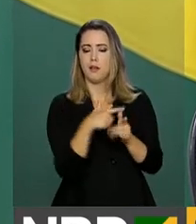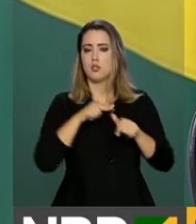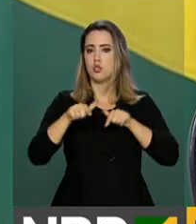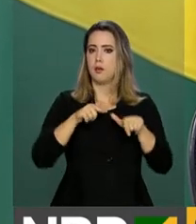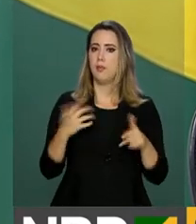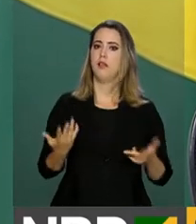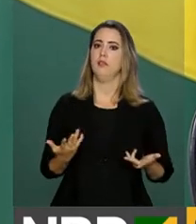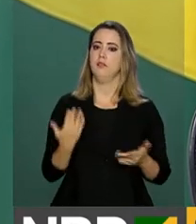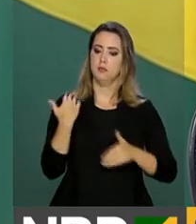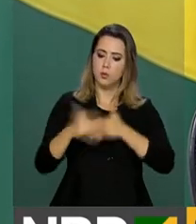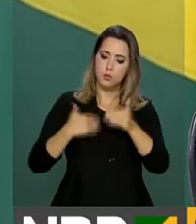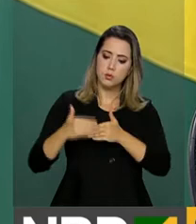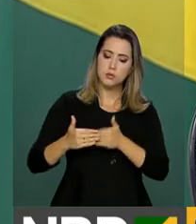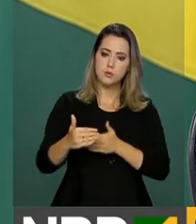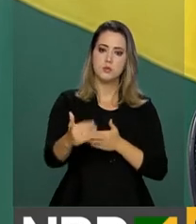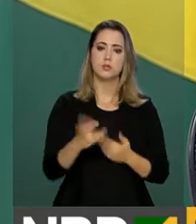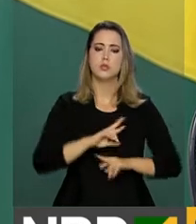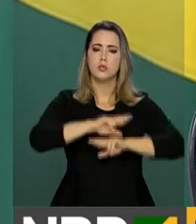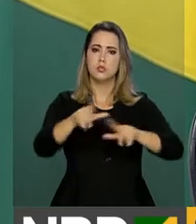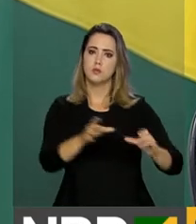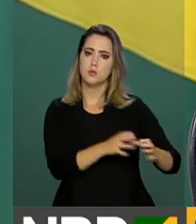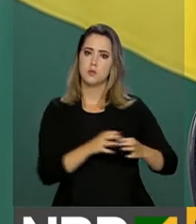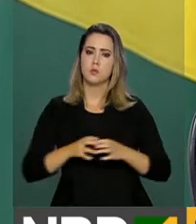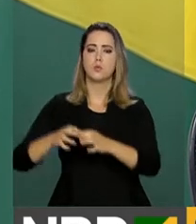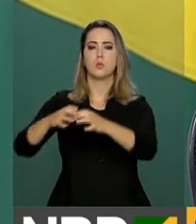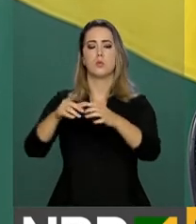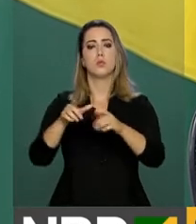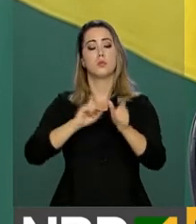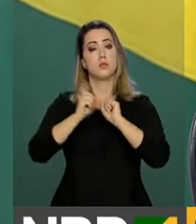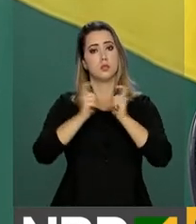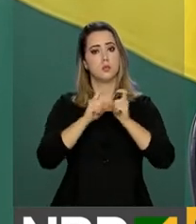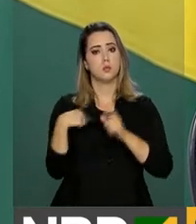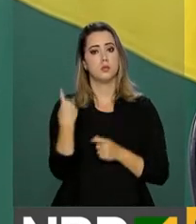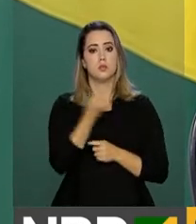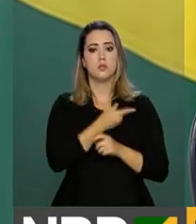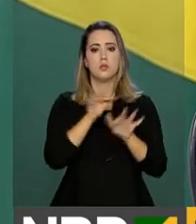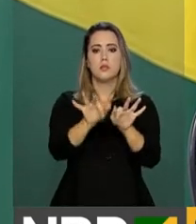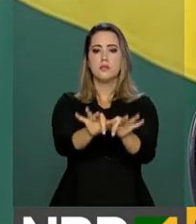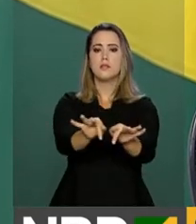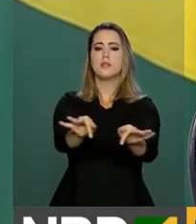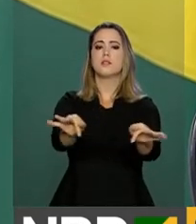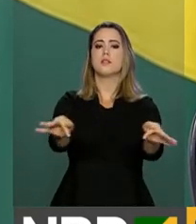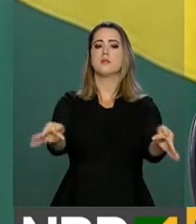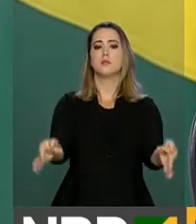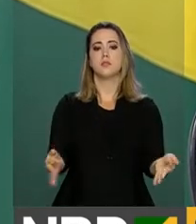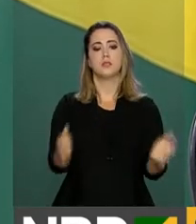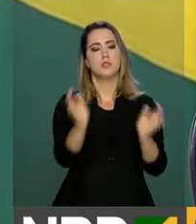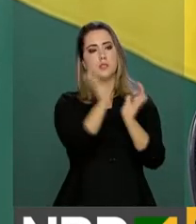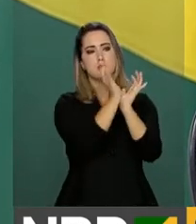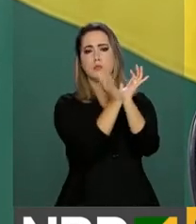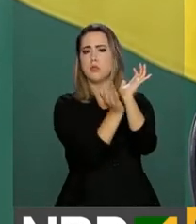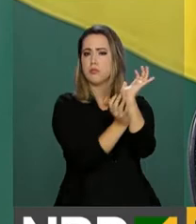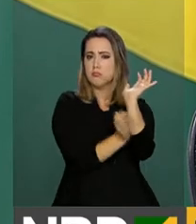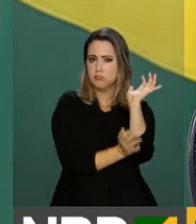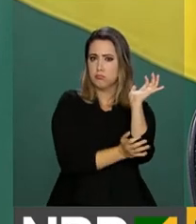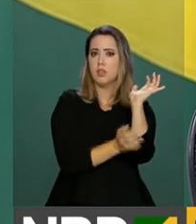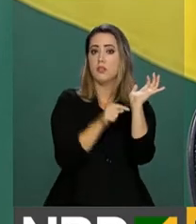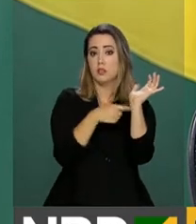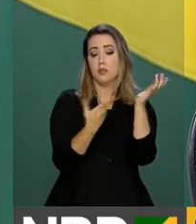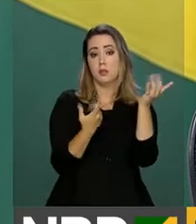longo desse período não é em vários setores da administração nós desburocratizamos para facilitar